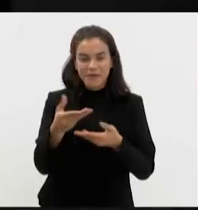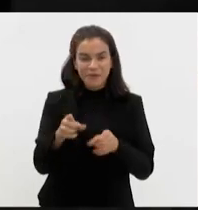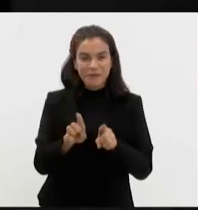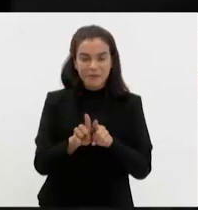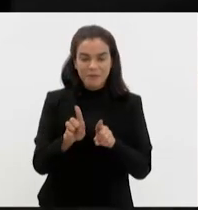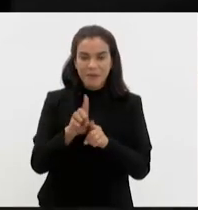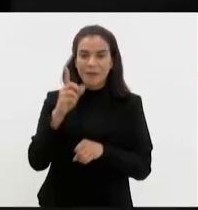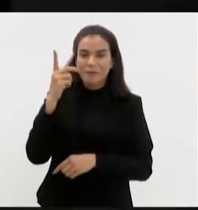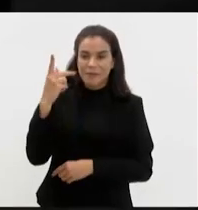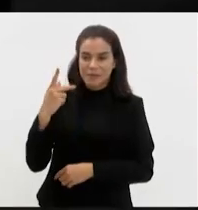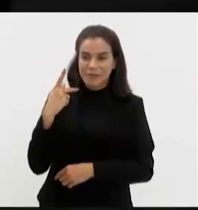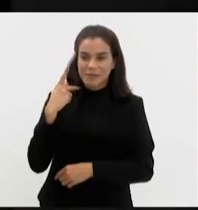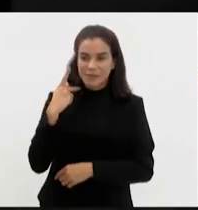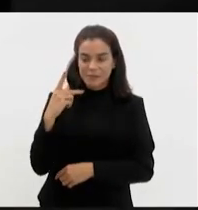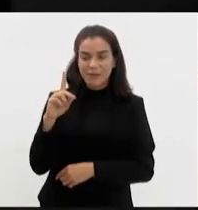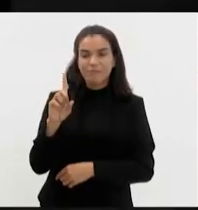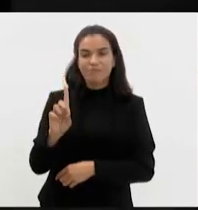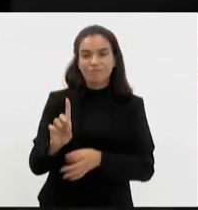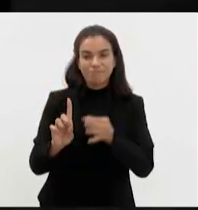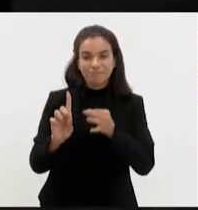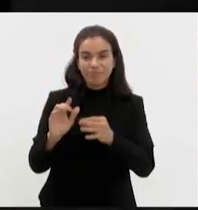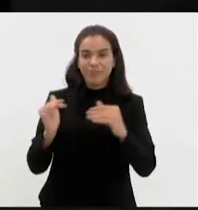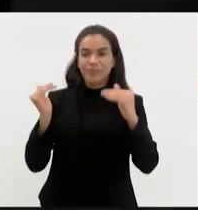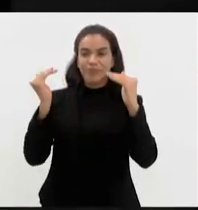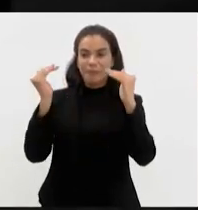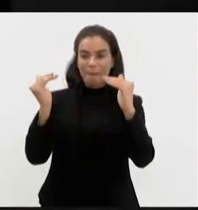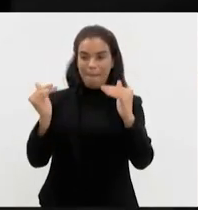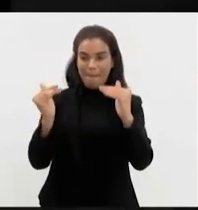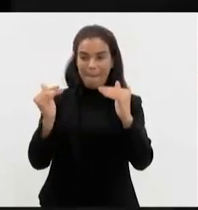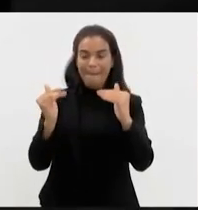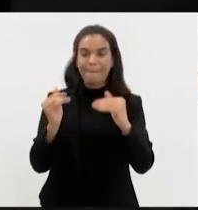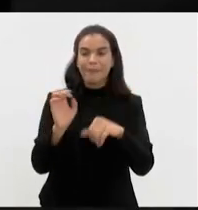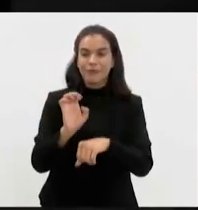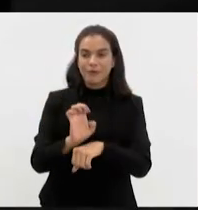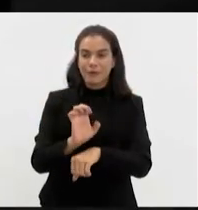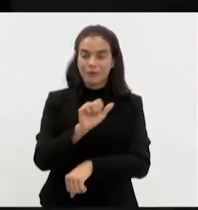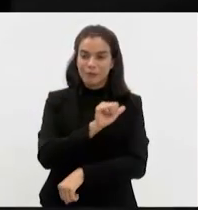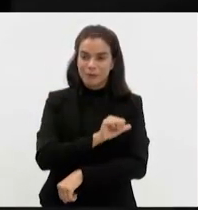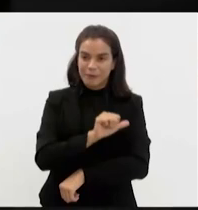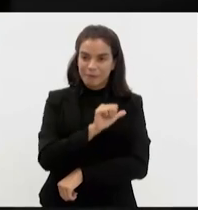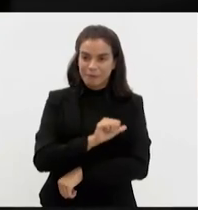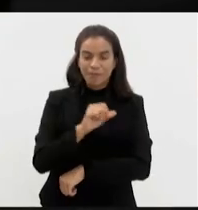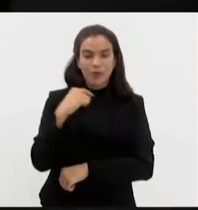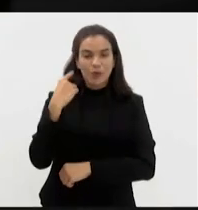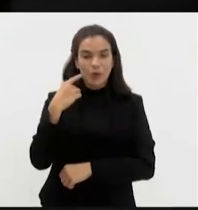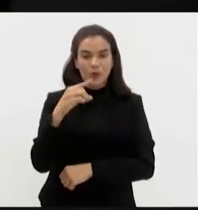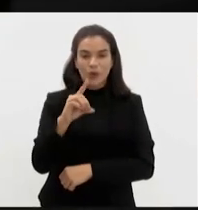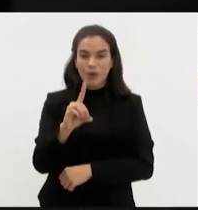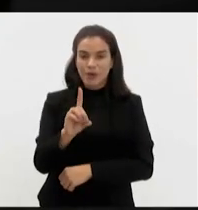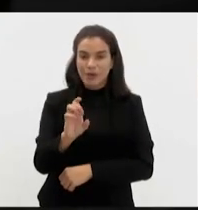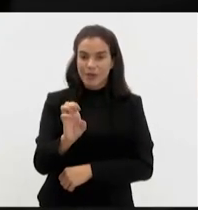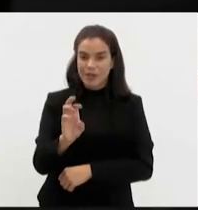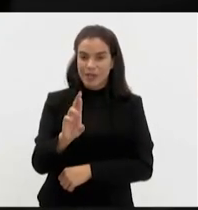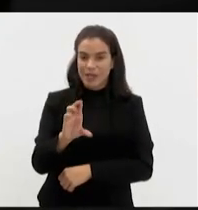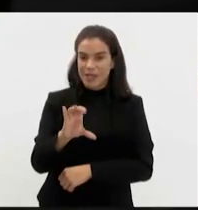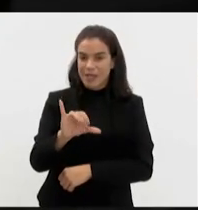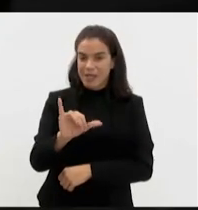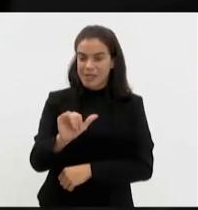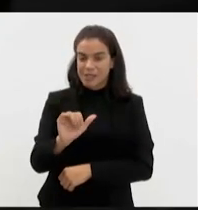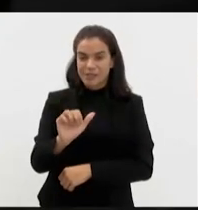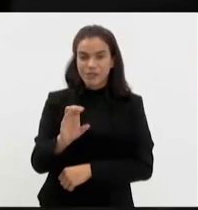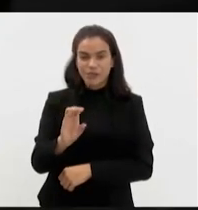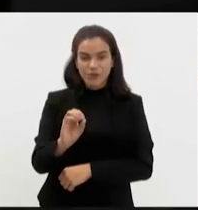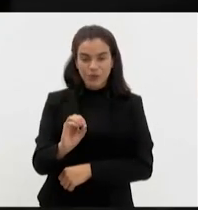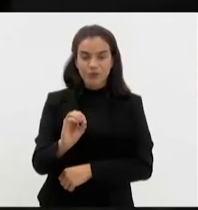Desembargador do Tribunal Regional Eleitoral do Rio de Janeiro meu querido amigo Dr dcio Alonso promotor de